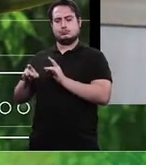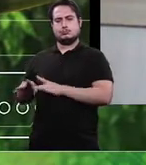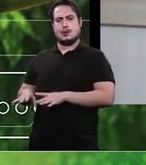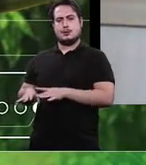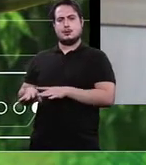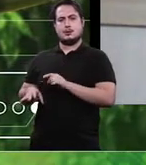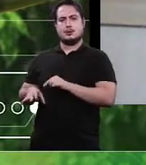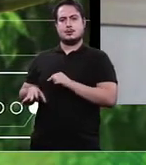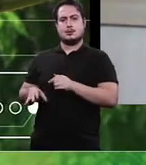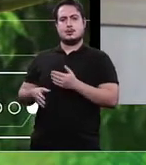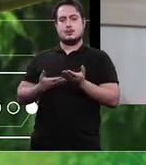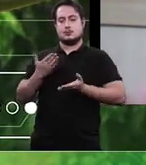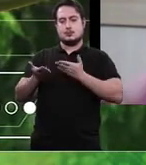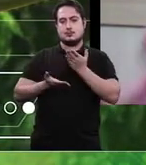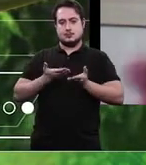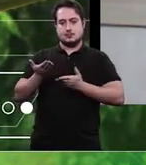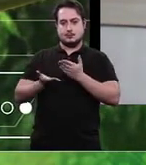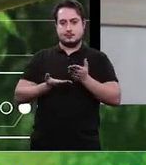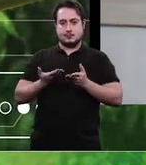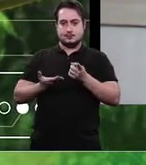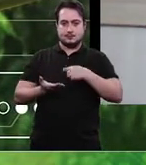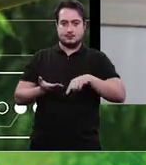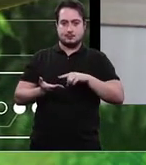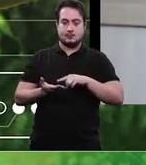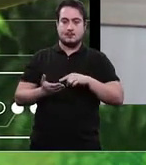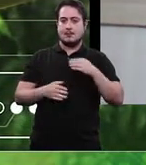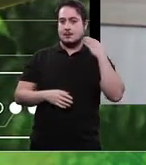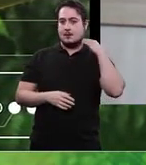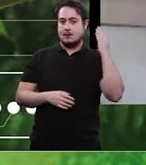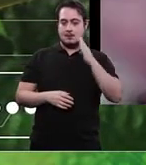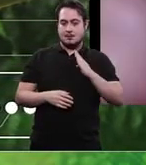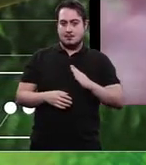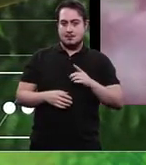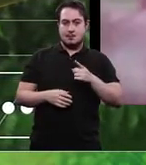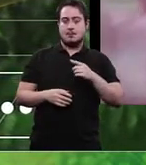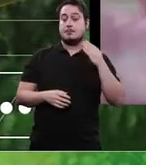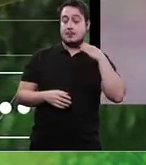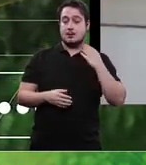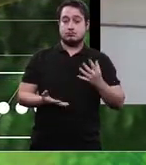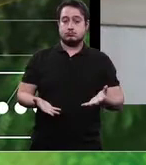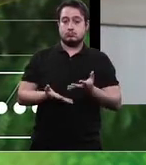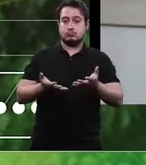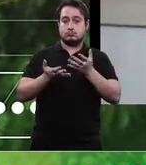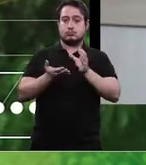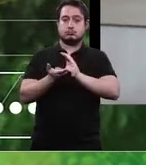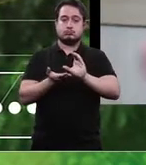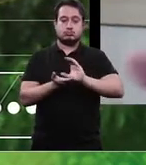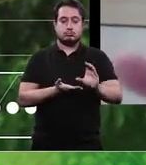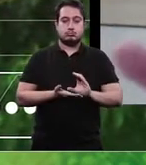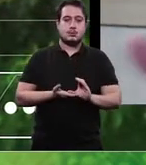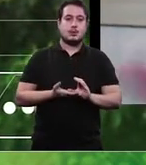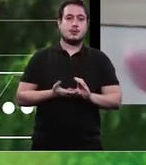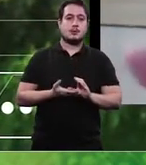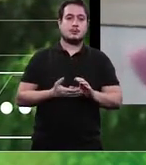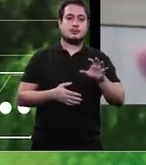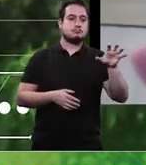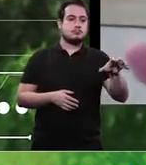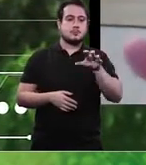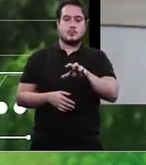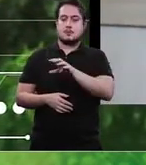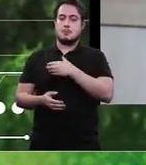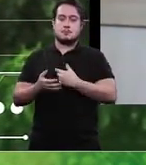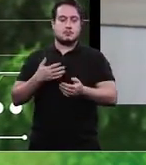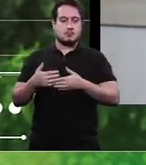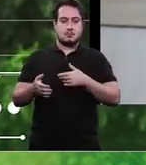de atender as expectativas dos bancos de fomentos para investimento, seja ele no setor que for,